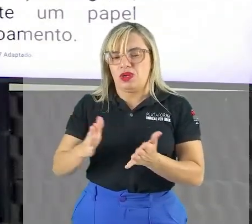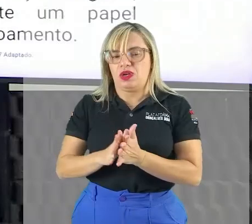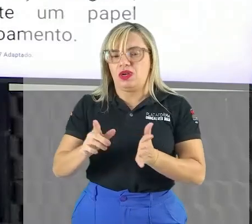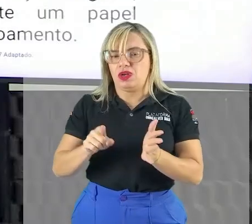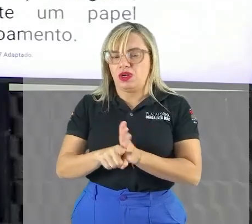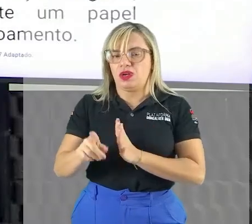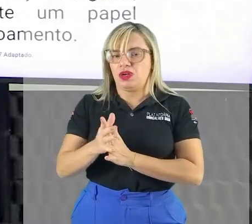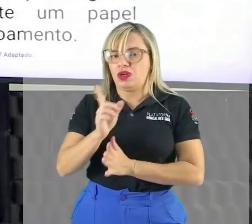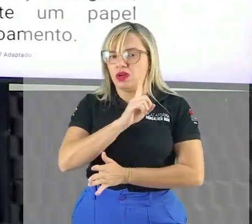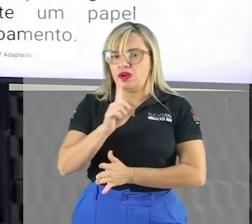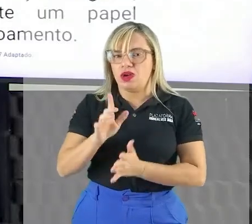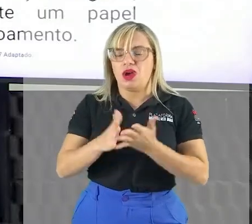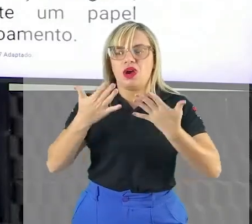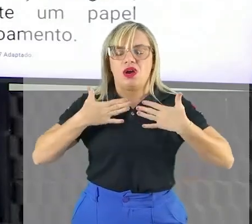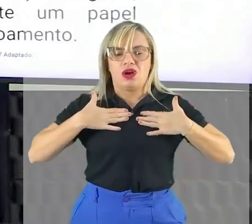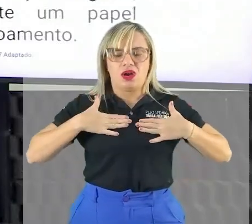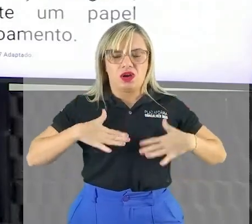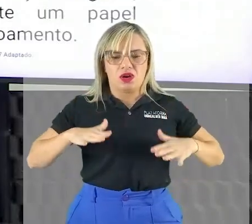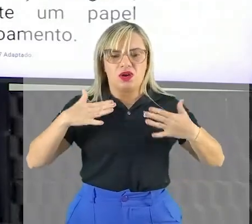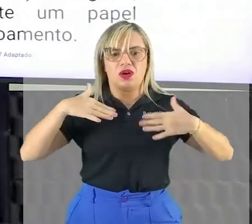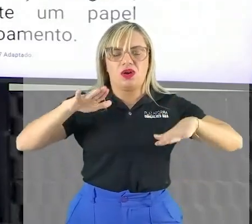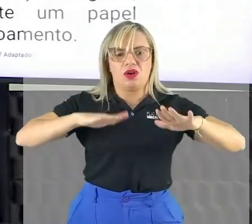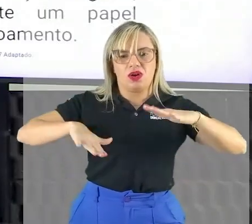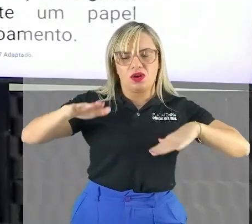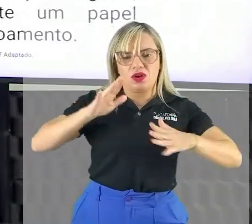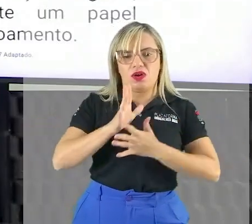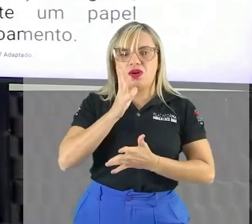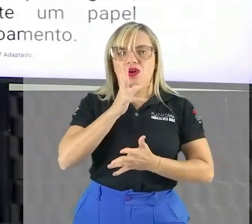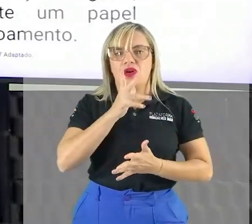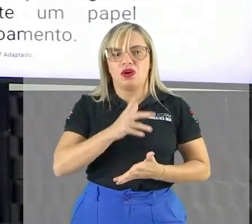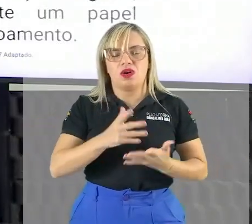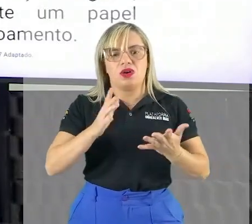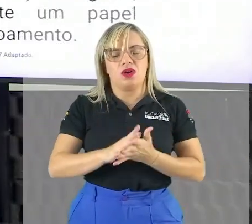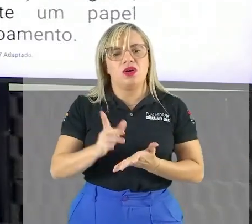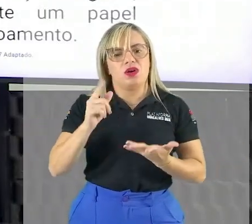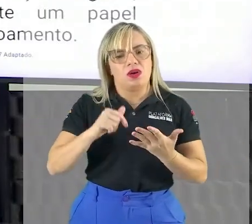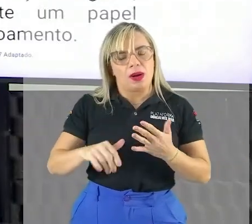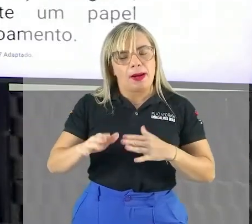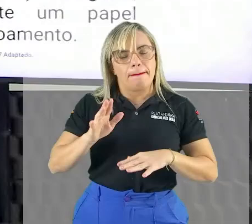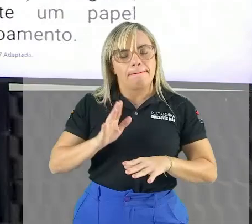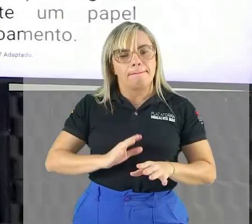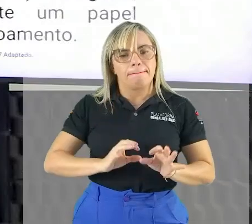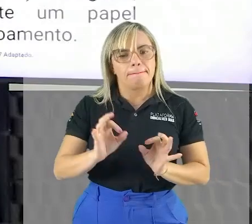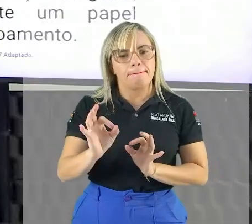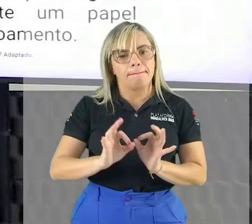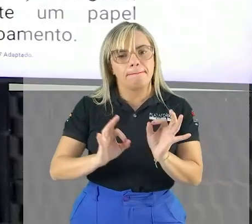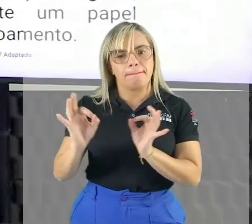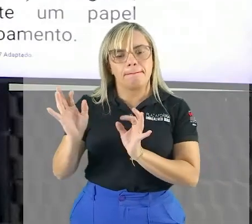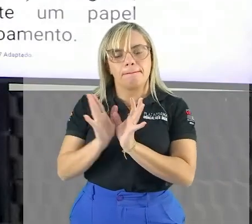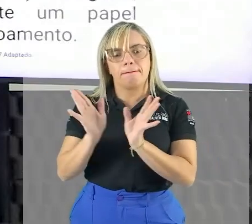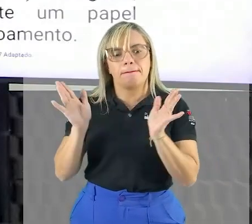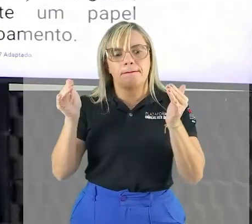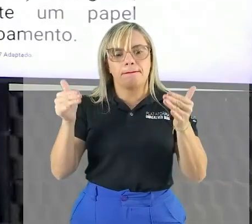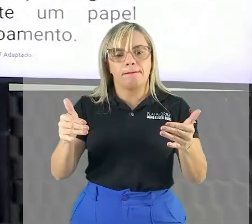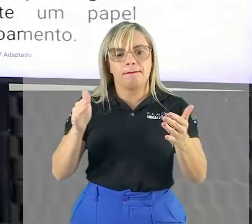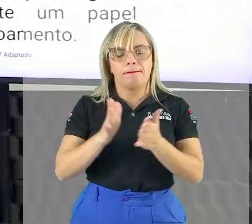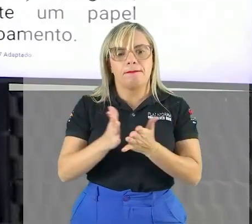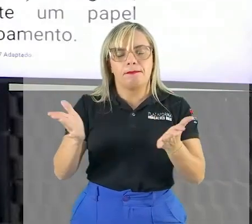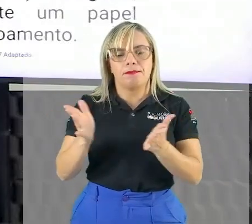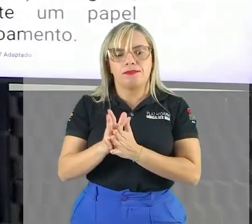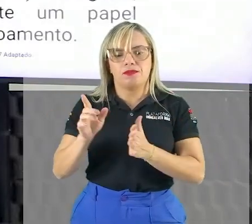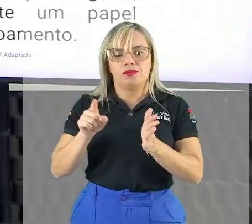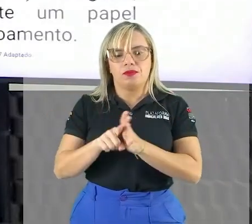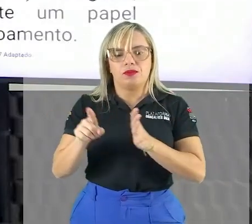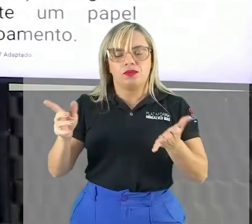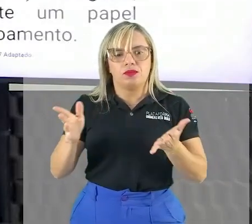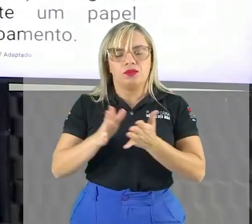leia com bastante calma, claro, não vai demorar muito, porque senão você tem um tempo, mas leia com bastante atenção o enunciado das questões. Eu sempre